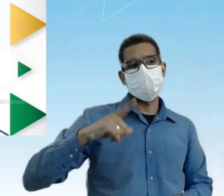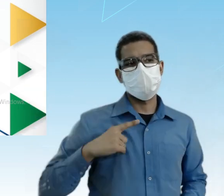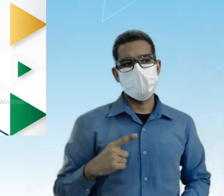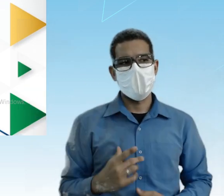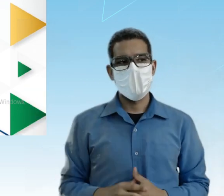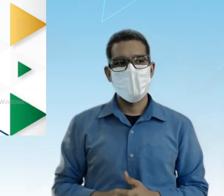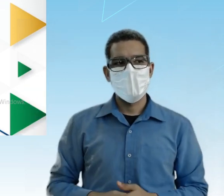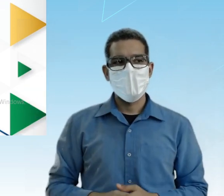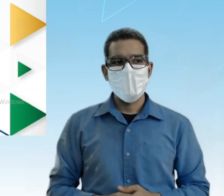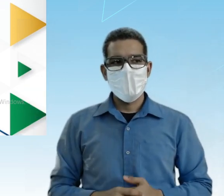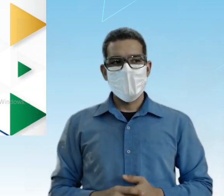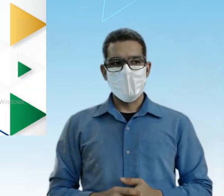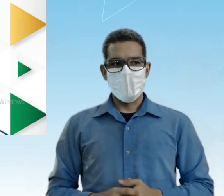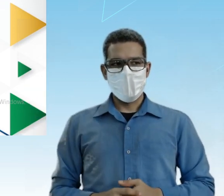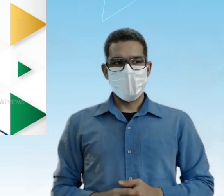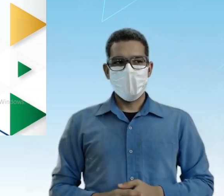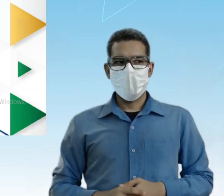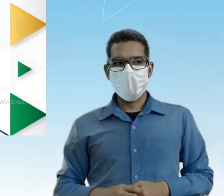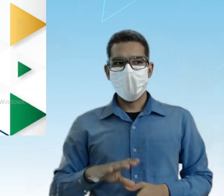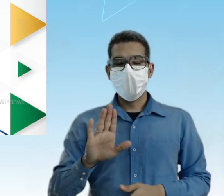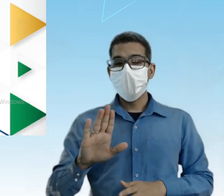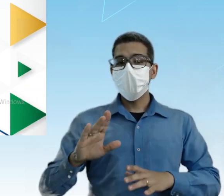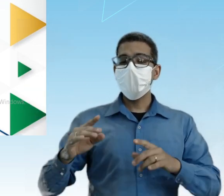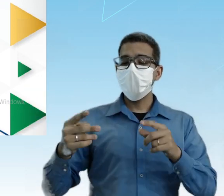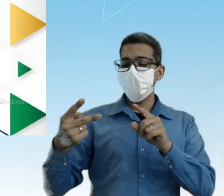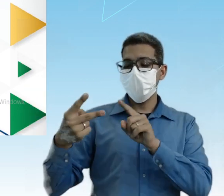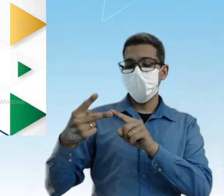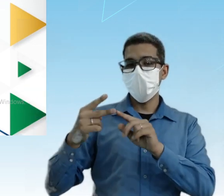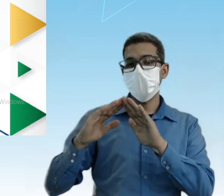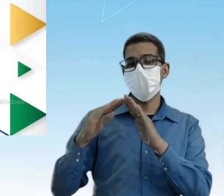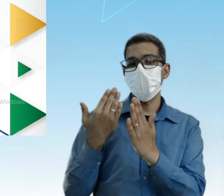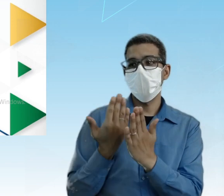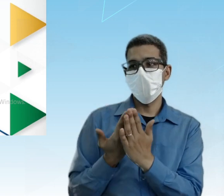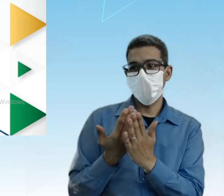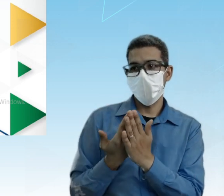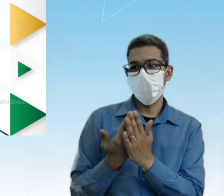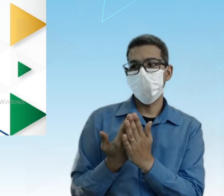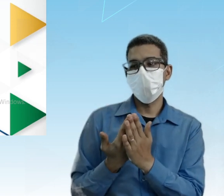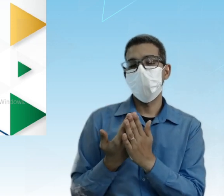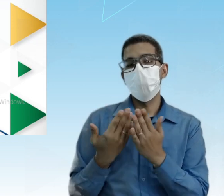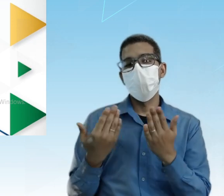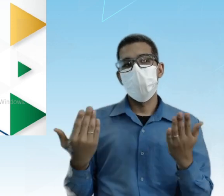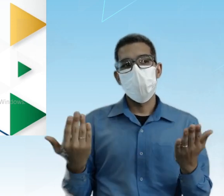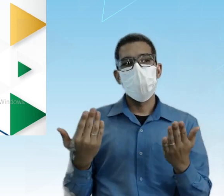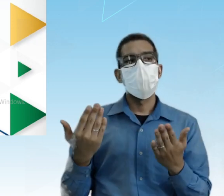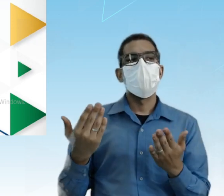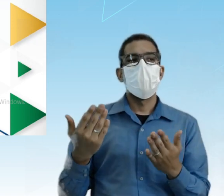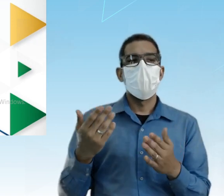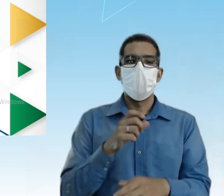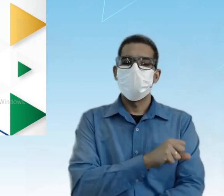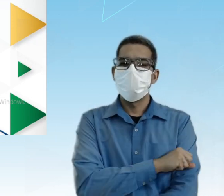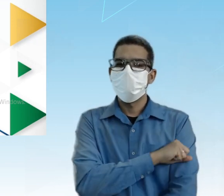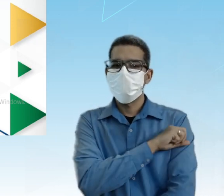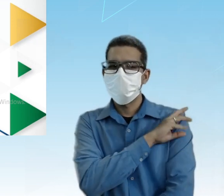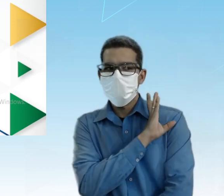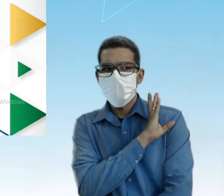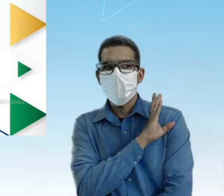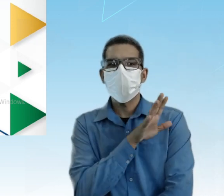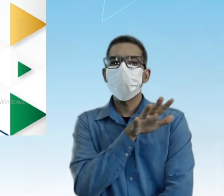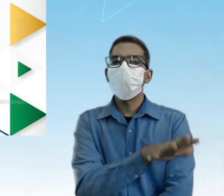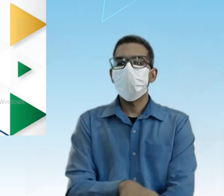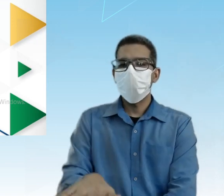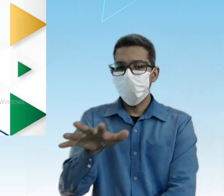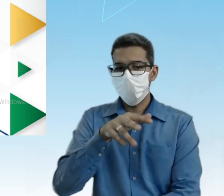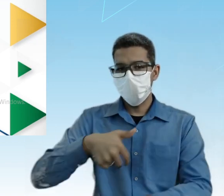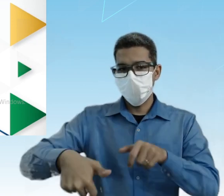Já o índice em relação à escolaridade ou grau de escolarização da